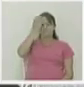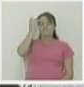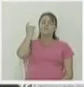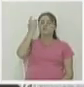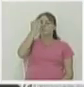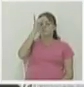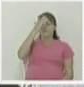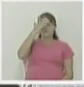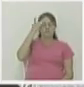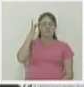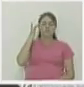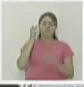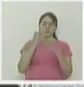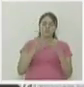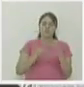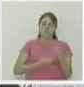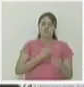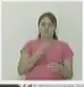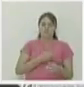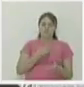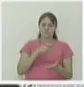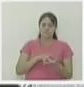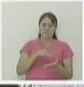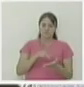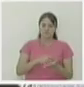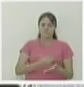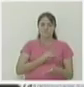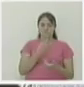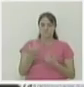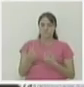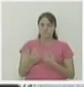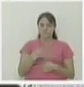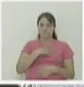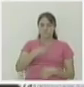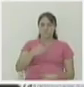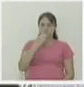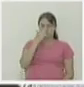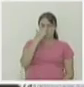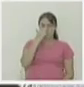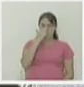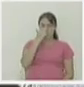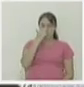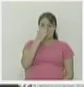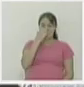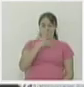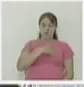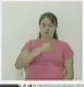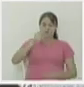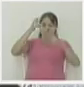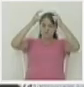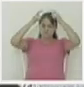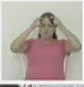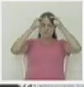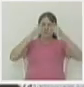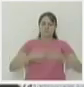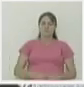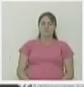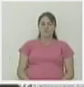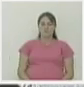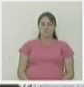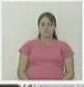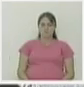ser coerentes e viver como filhos, filhos de Deus, filhos do rei, fica